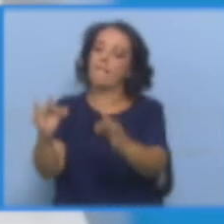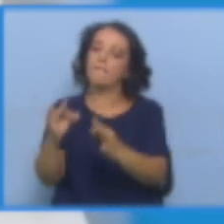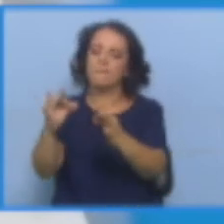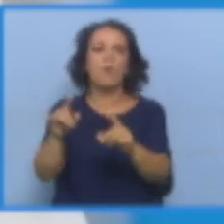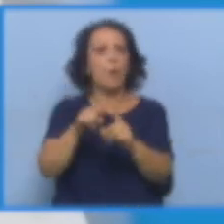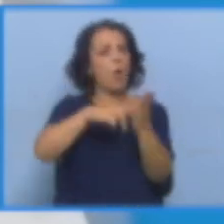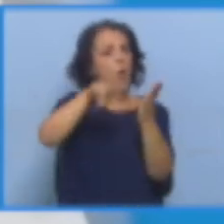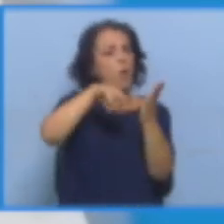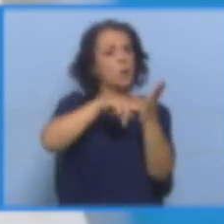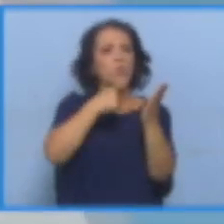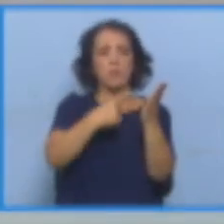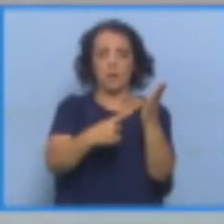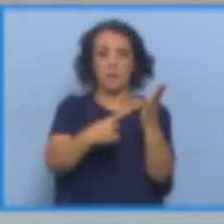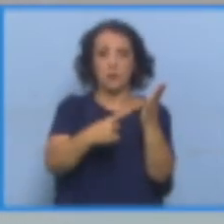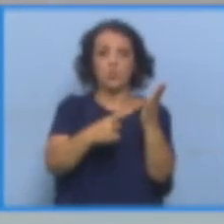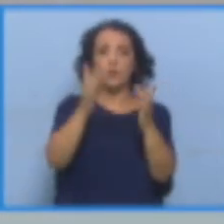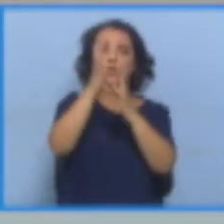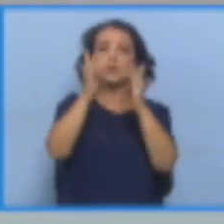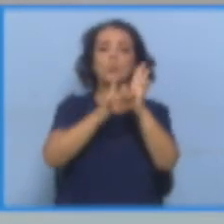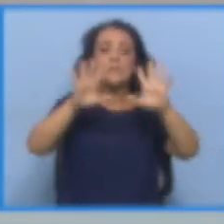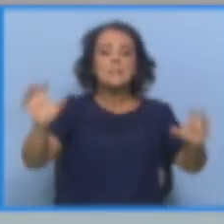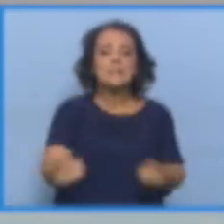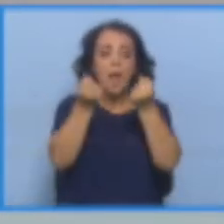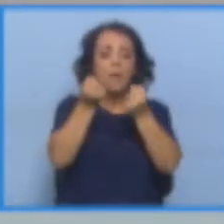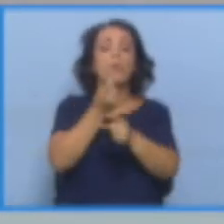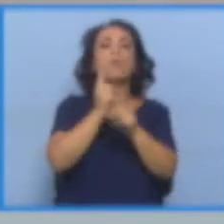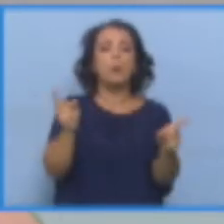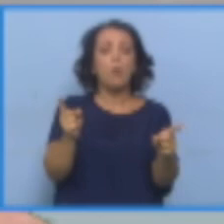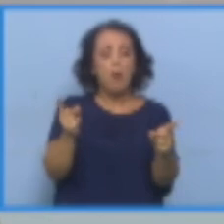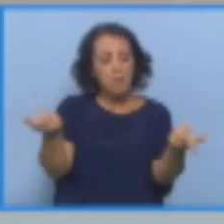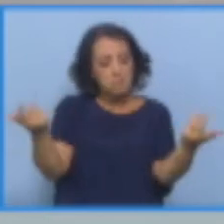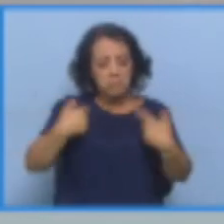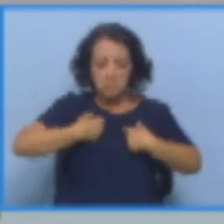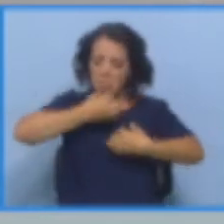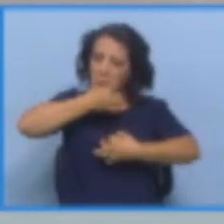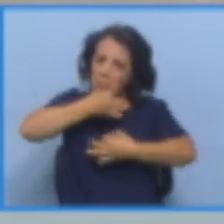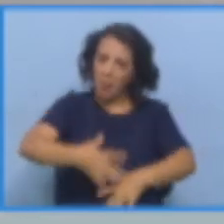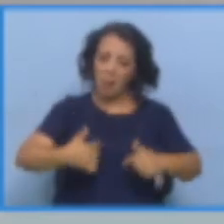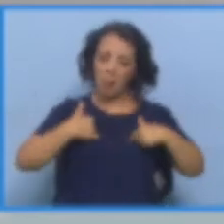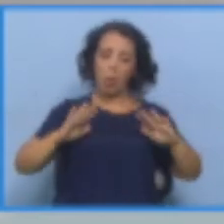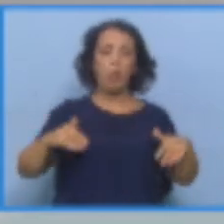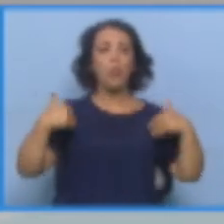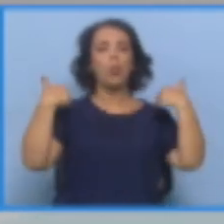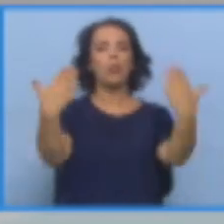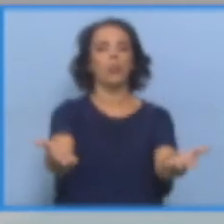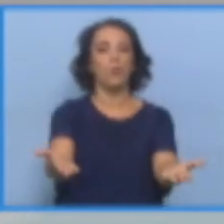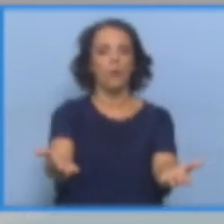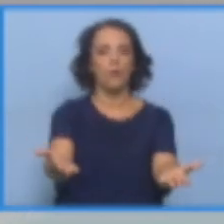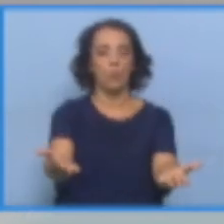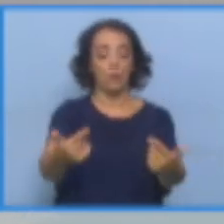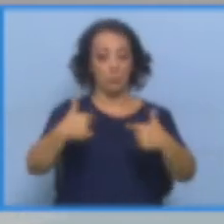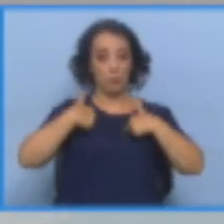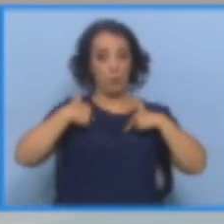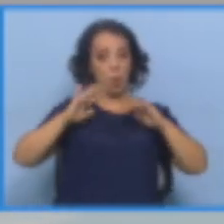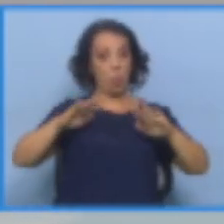Aquilo que Jesus salva-nos é o Salvador porque deu a sua vida, porque transformou a partir do dom. Só o dom